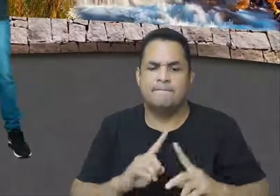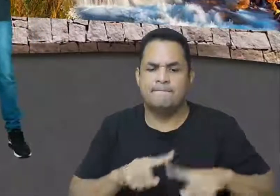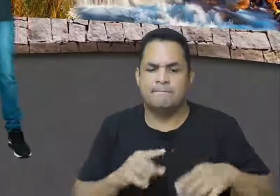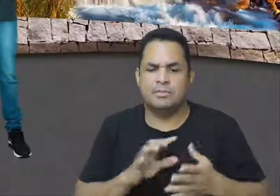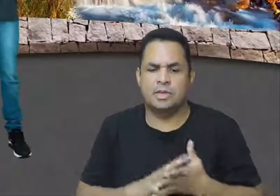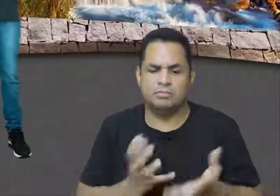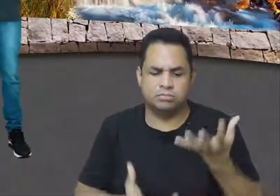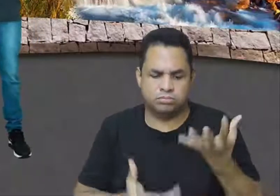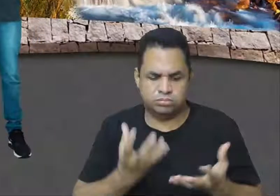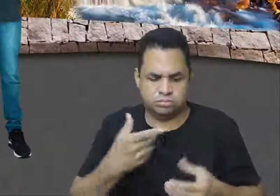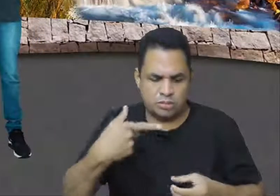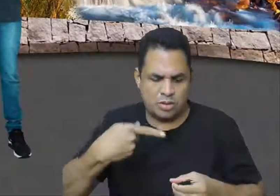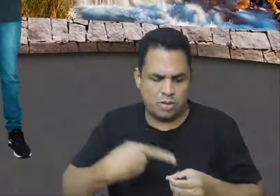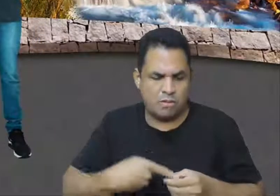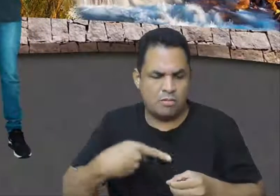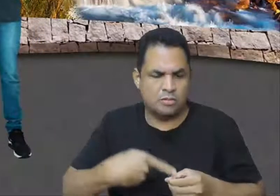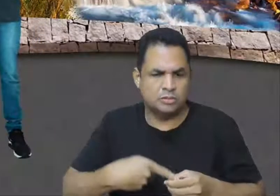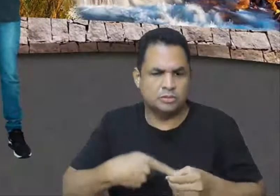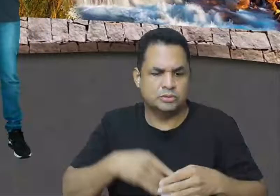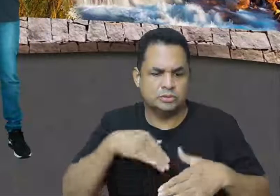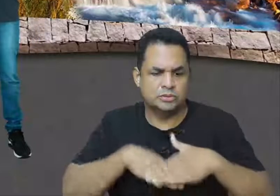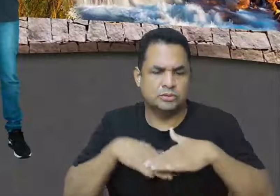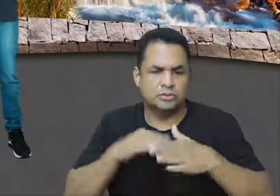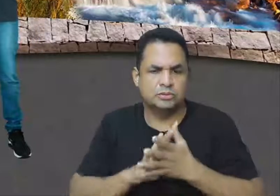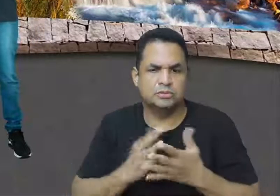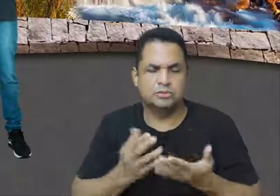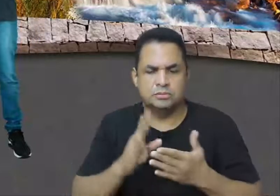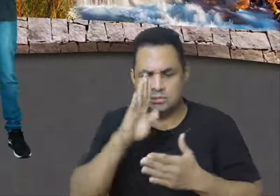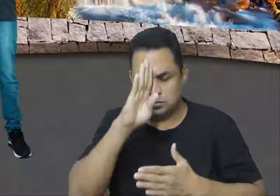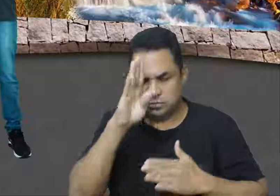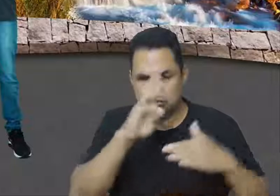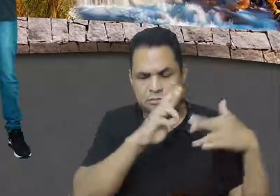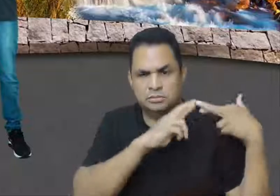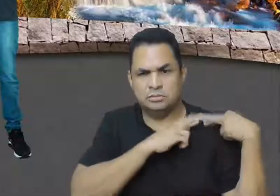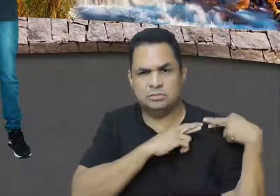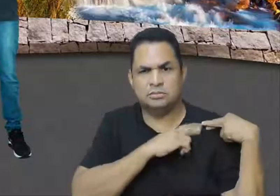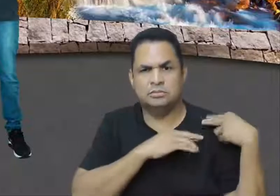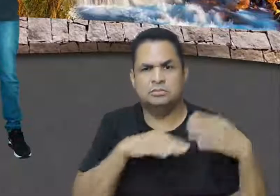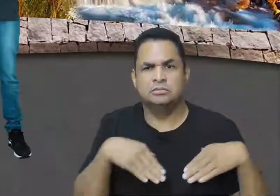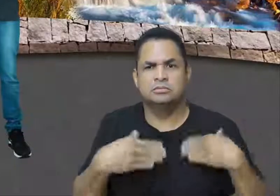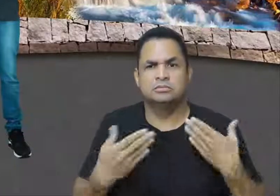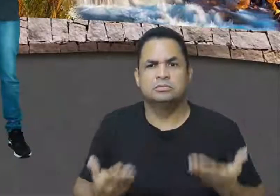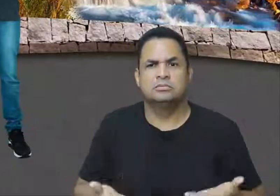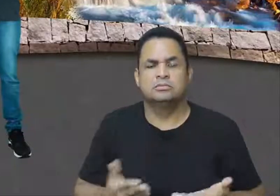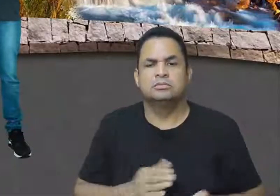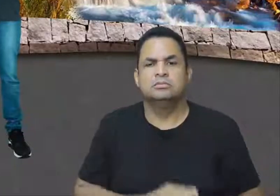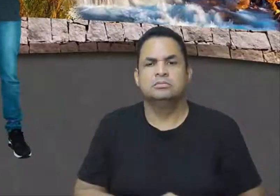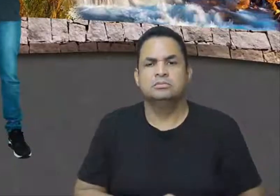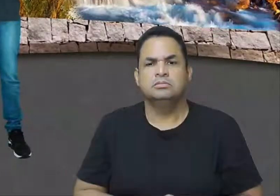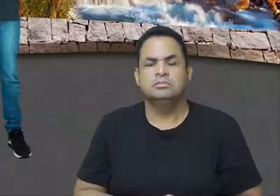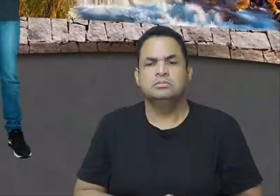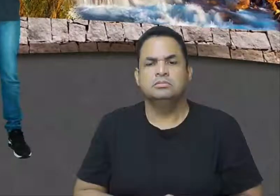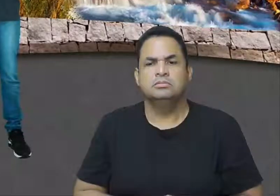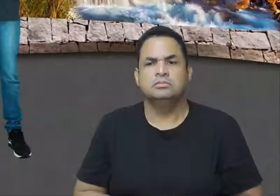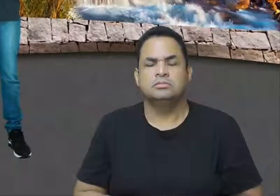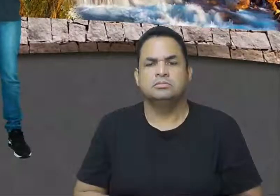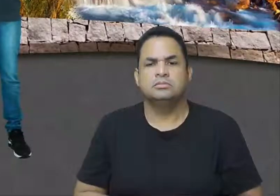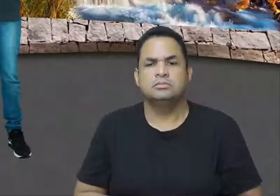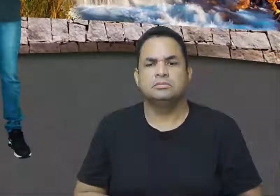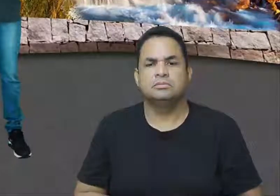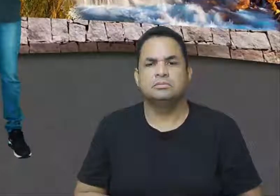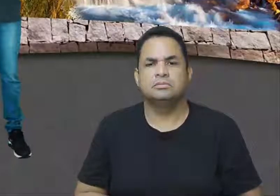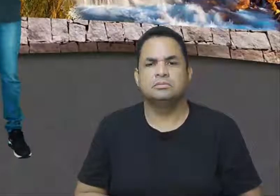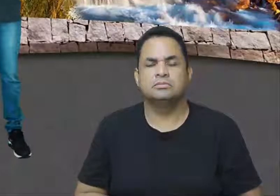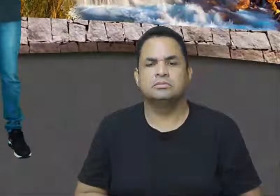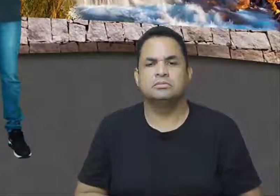fósseis são os principais responsáveis. E quando eu falo de queima de combustível fóssil, eu estou falando de quê? Estou